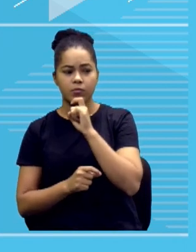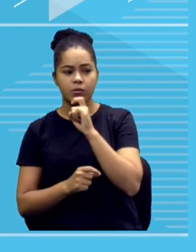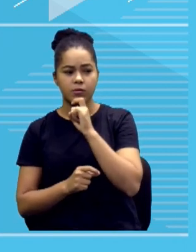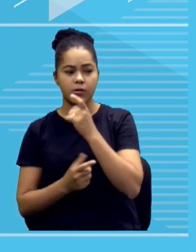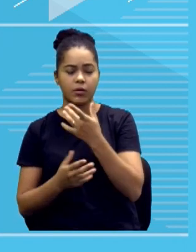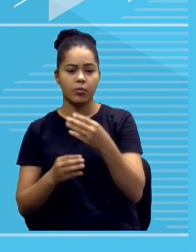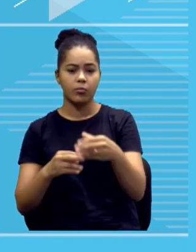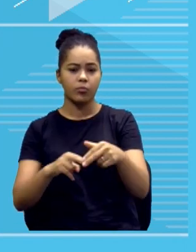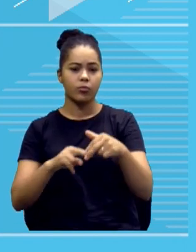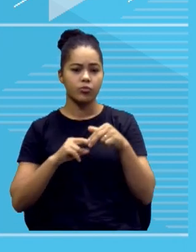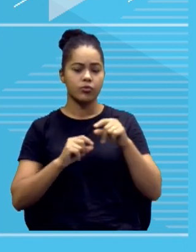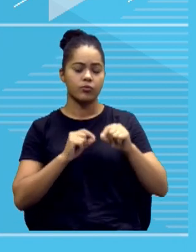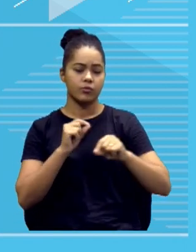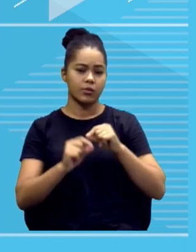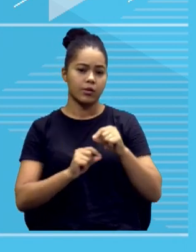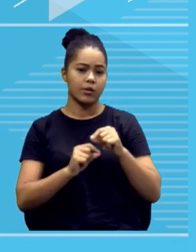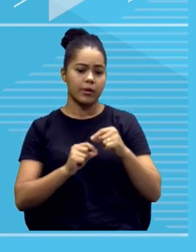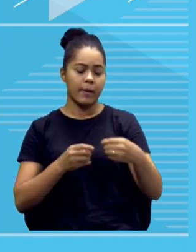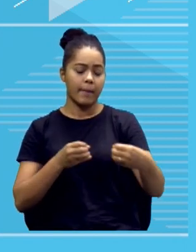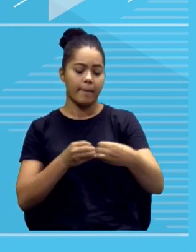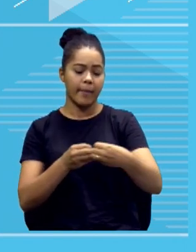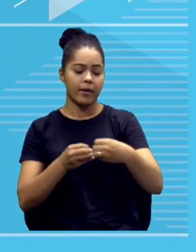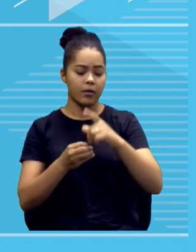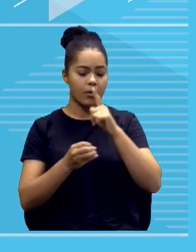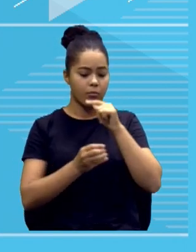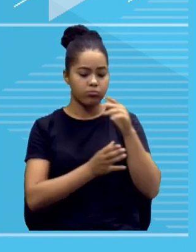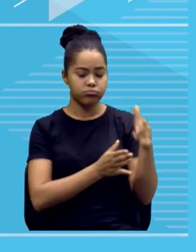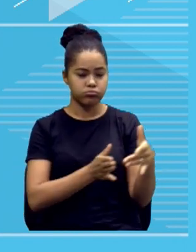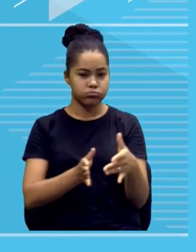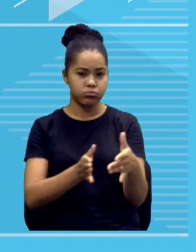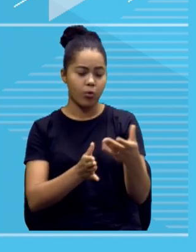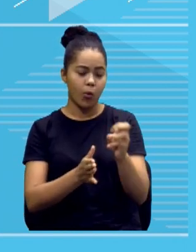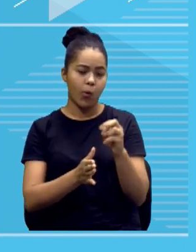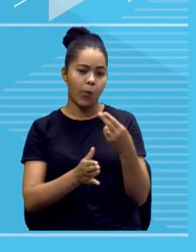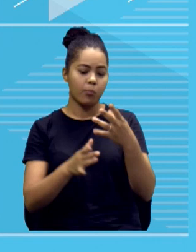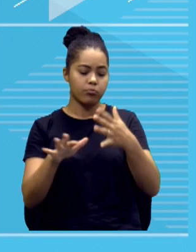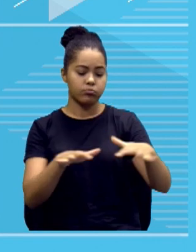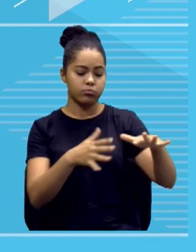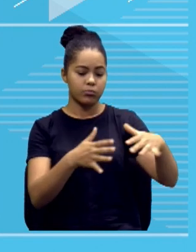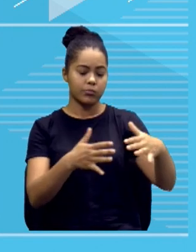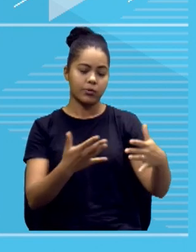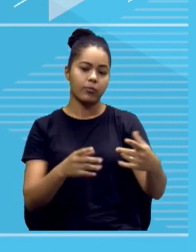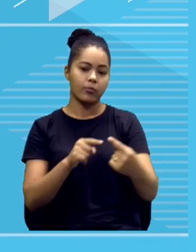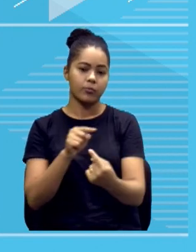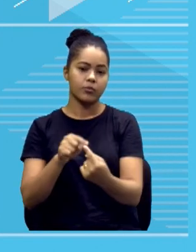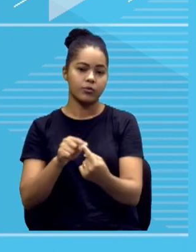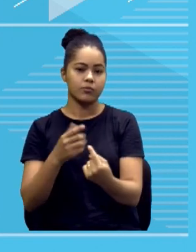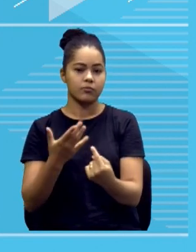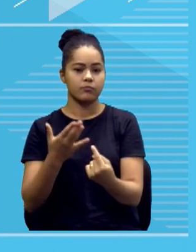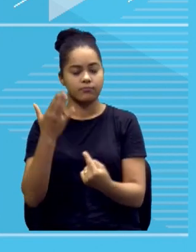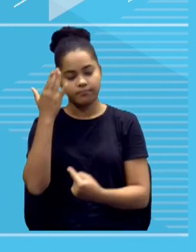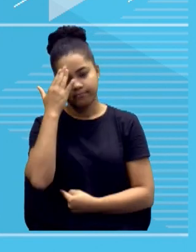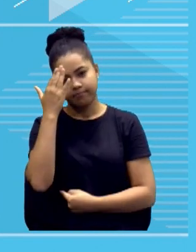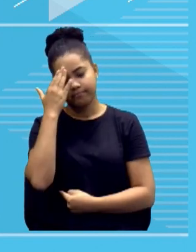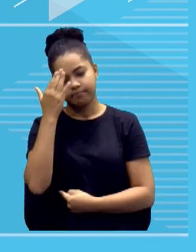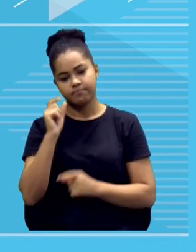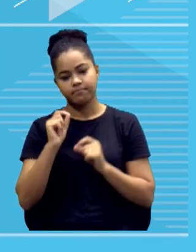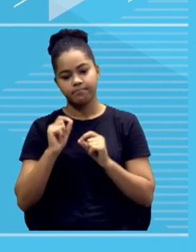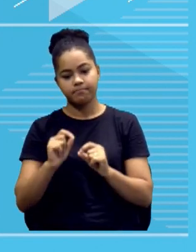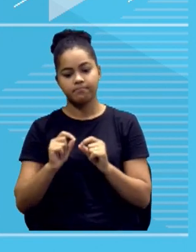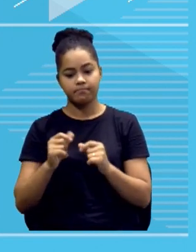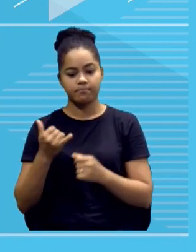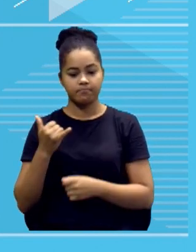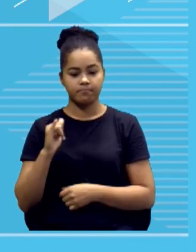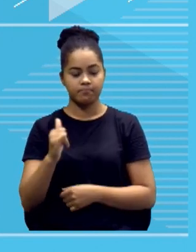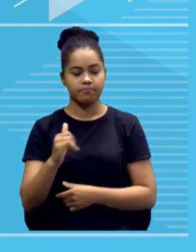perto de rios ou mares, tudo isso aí para a gente entender como é que funciona direitinho a energia nuclear. A Gracilene, falando